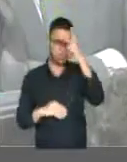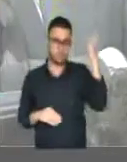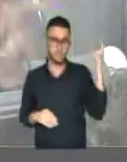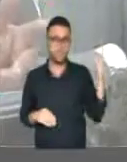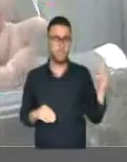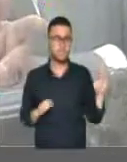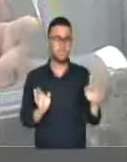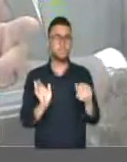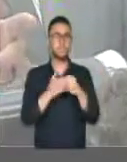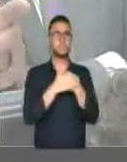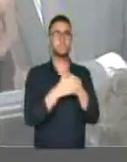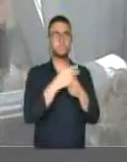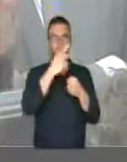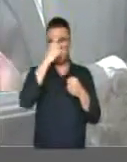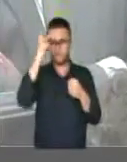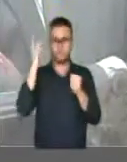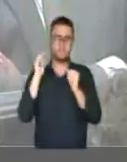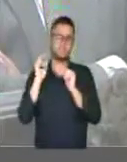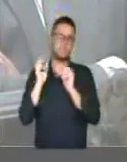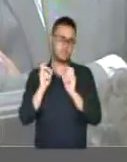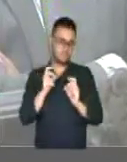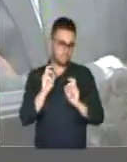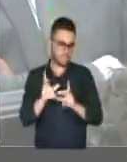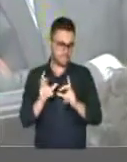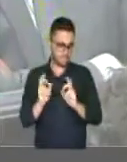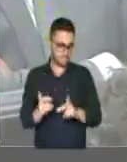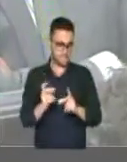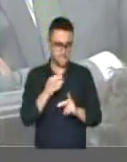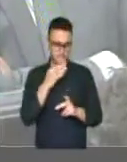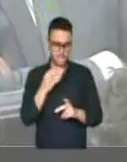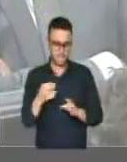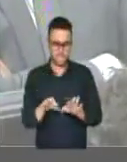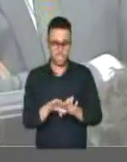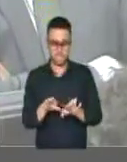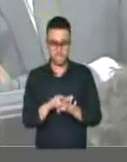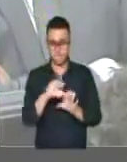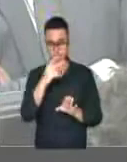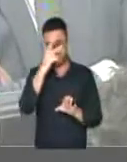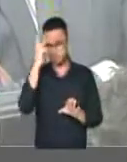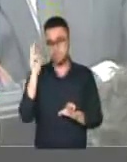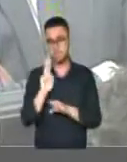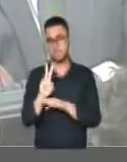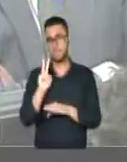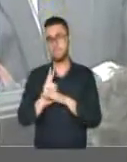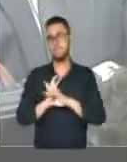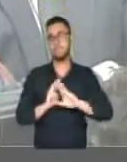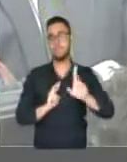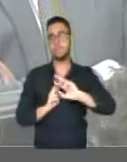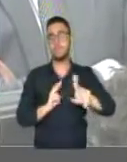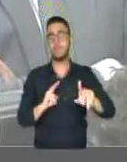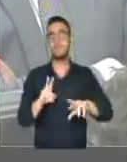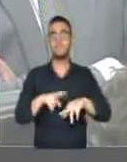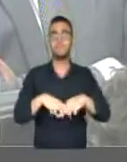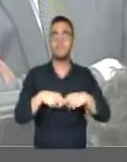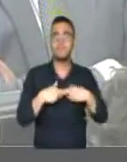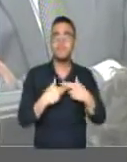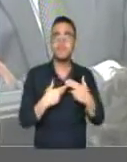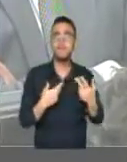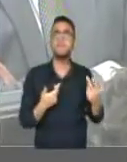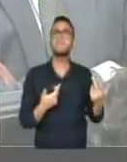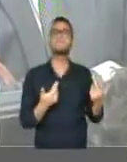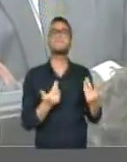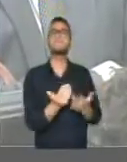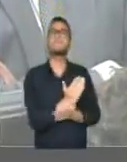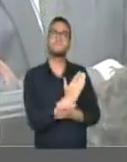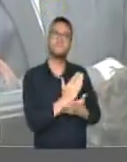esconderam, os que se venderam, os que defenderam, não por convicção, mas por